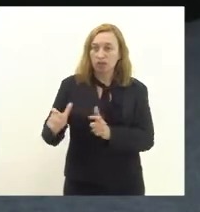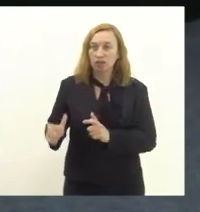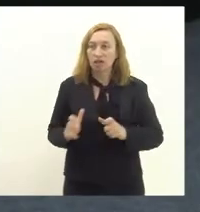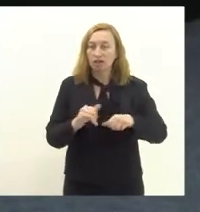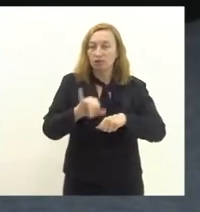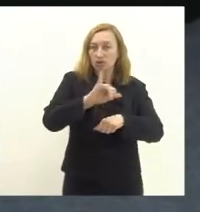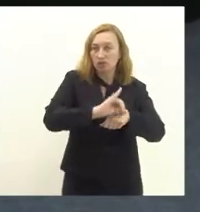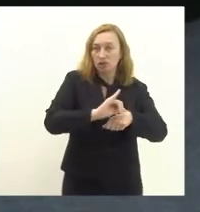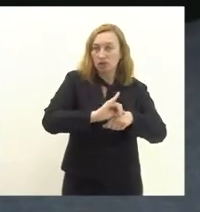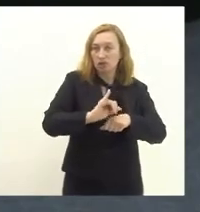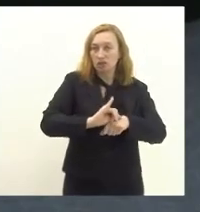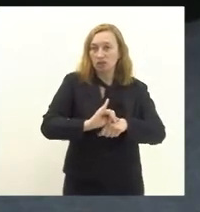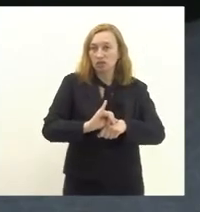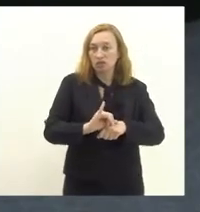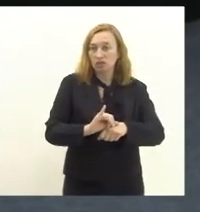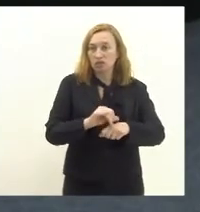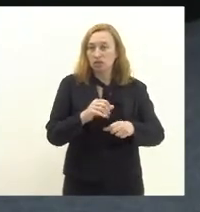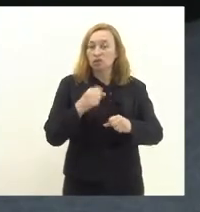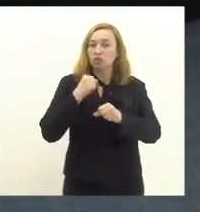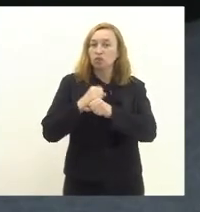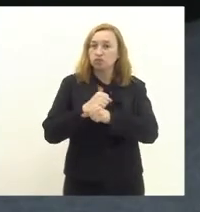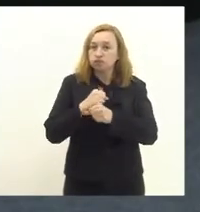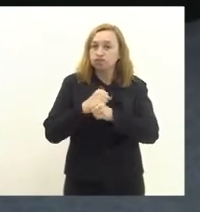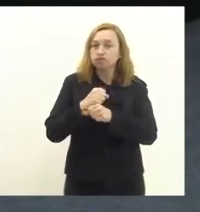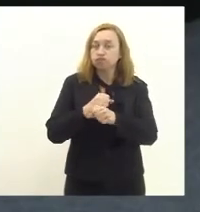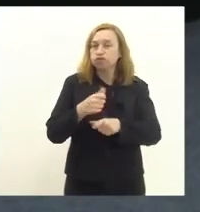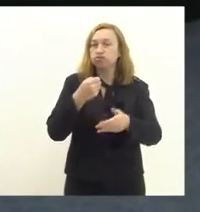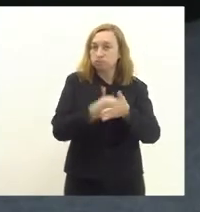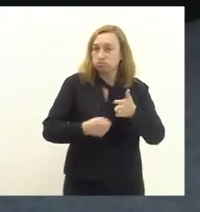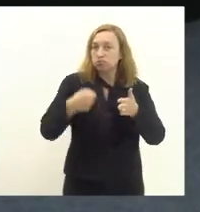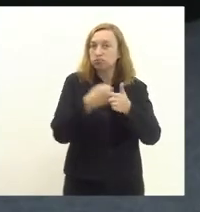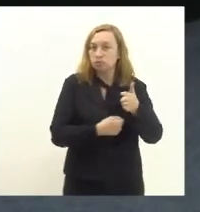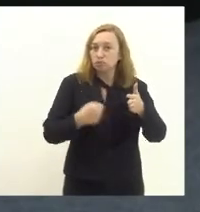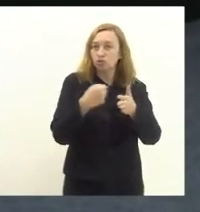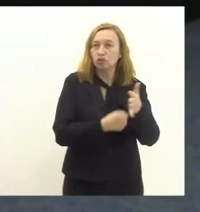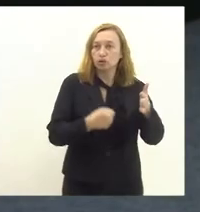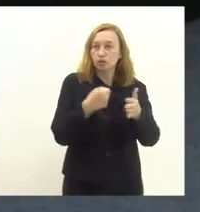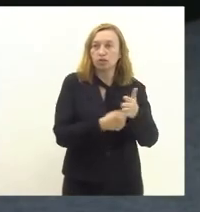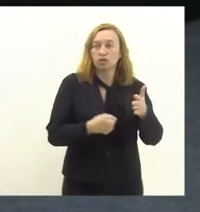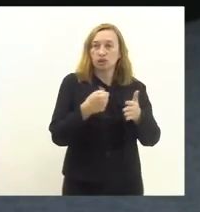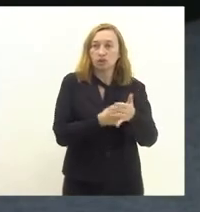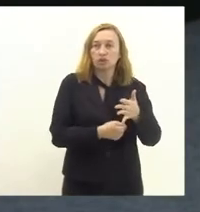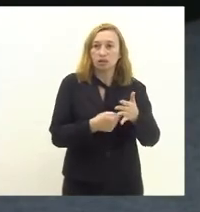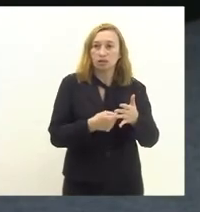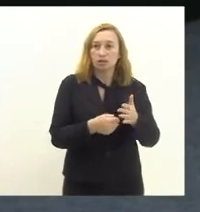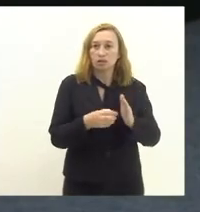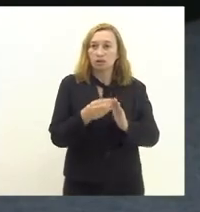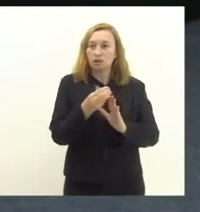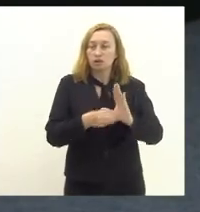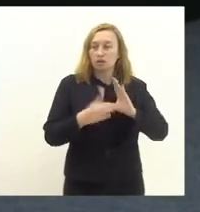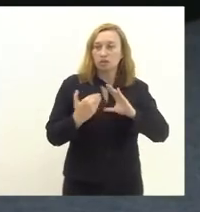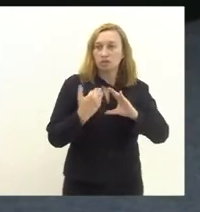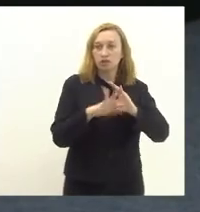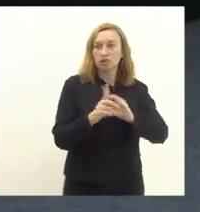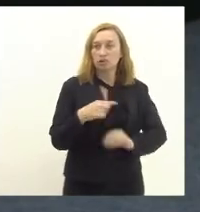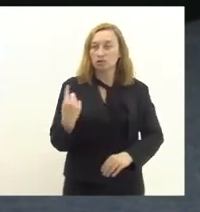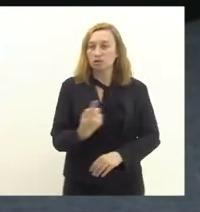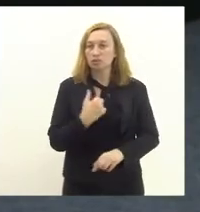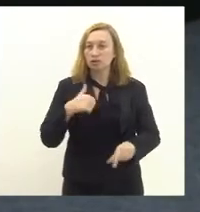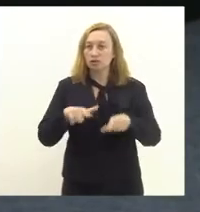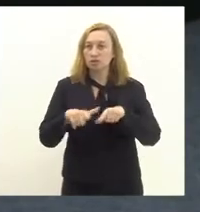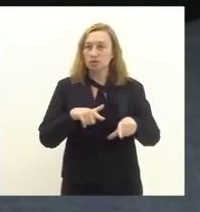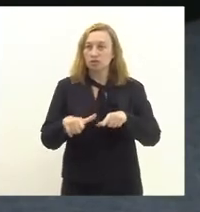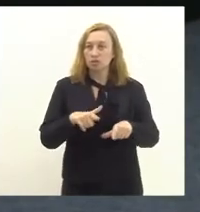Redonda, eles vieram a partir de muita luta dessas cooperativas e até mesmo ofícios enviados do nosso mandato.